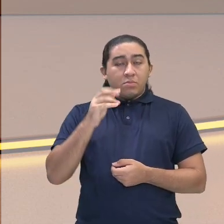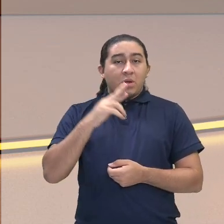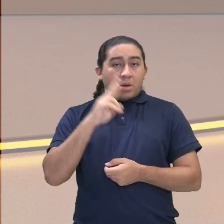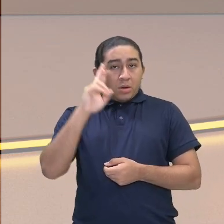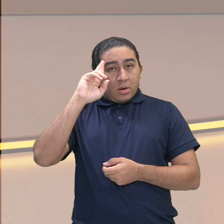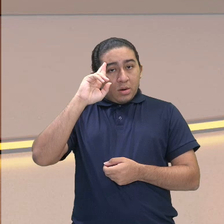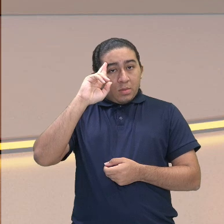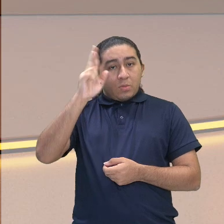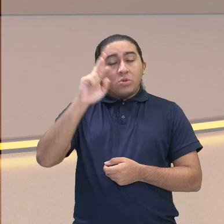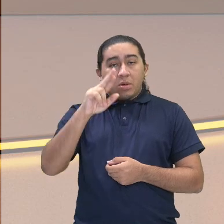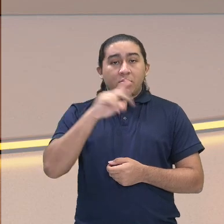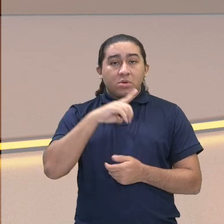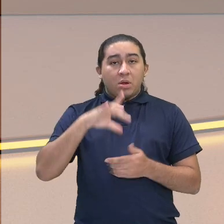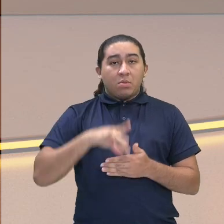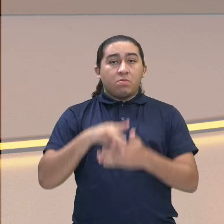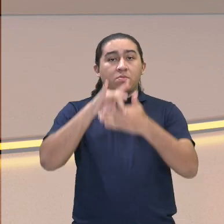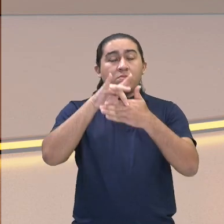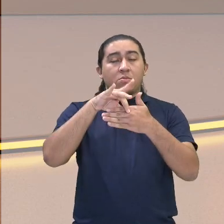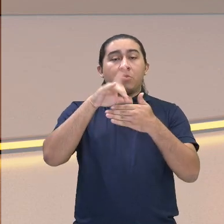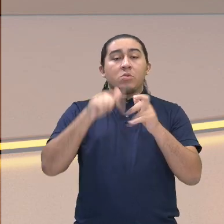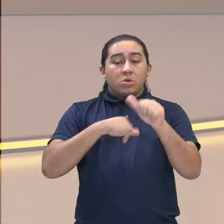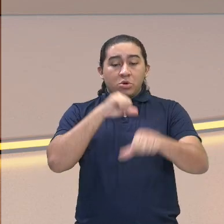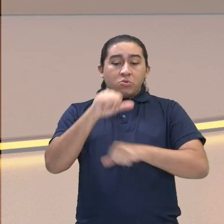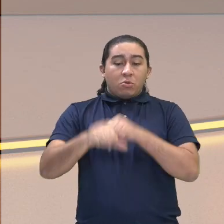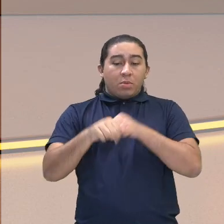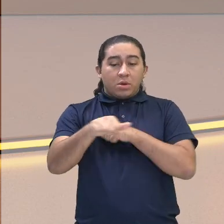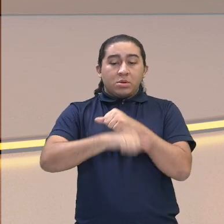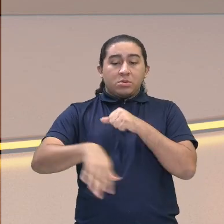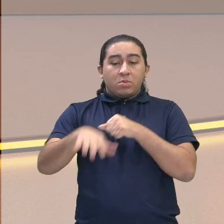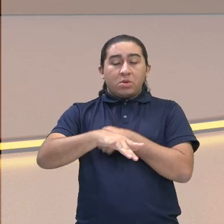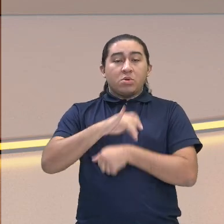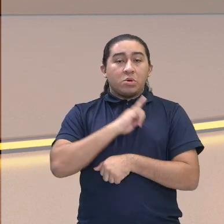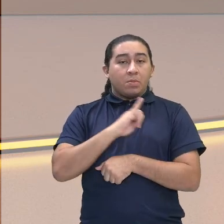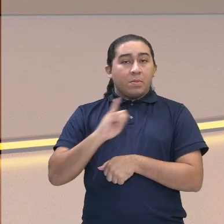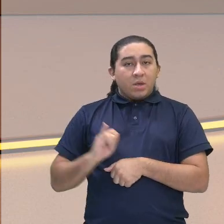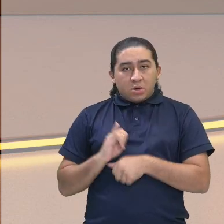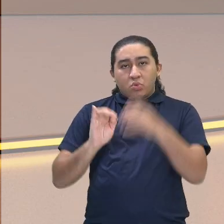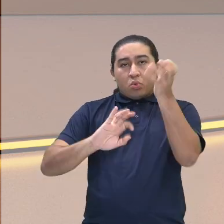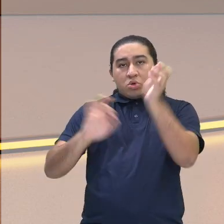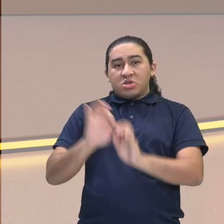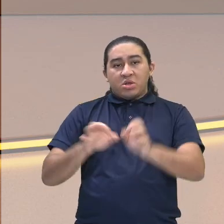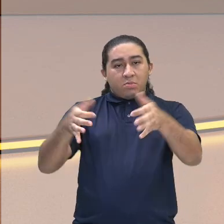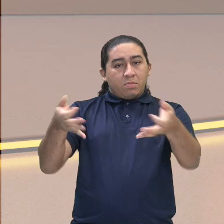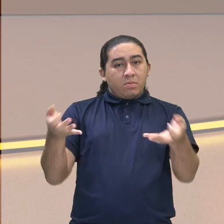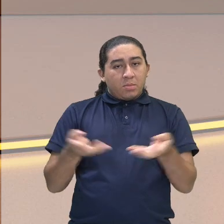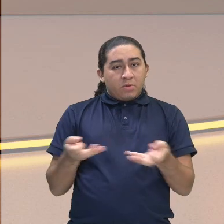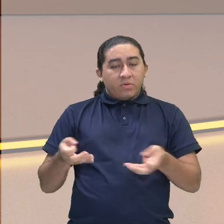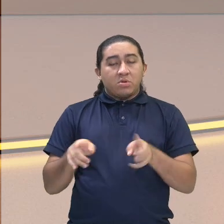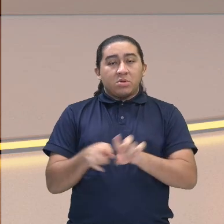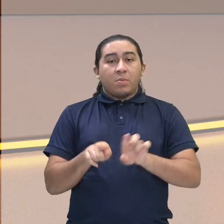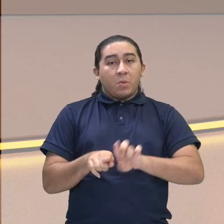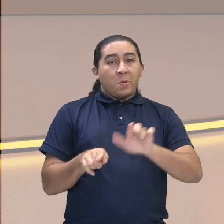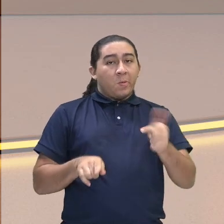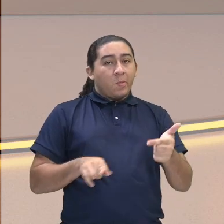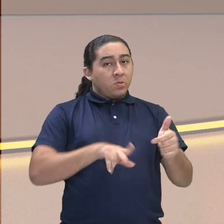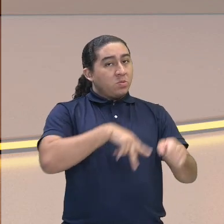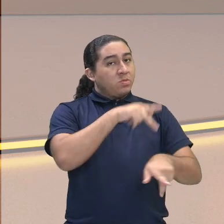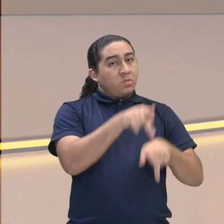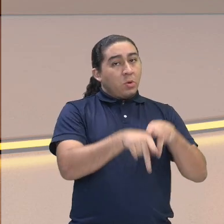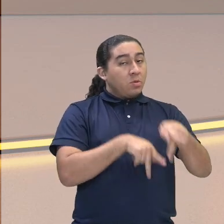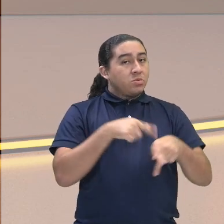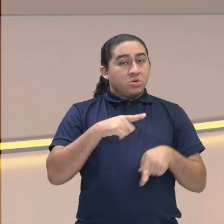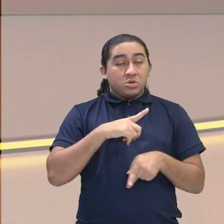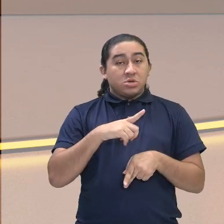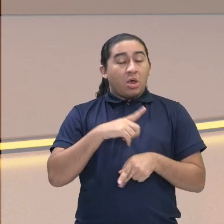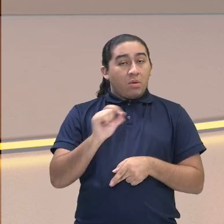transformar Songhai num grande império, tão organizado que fazia inveja para muito império europeu,